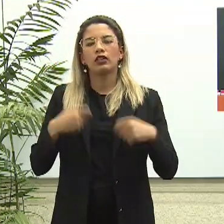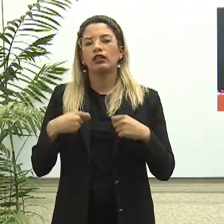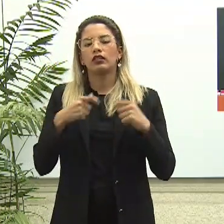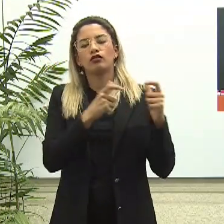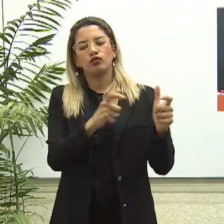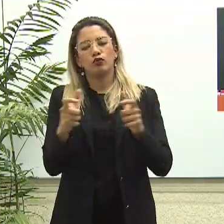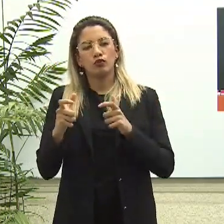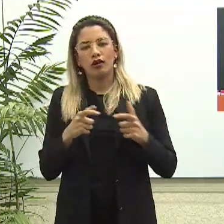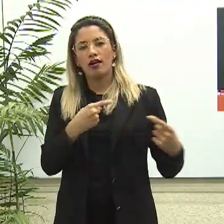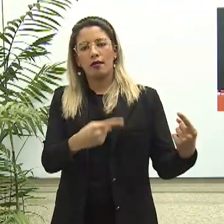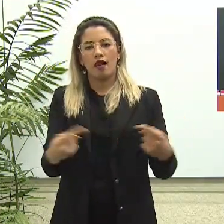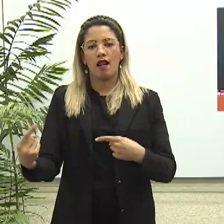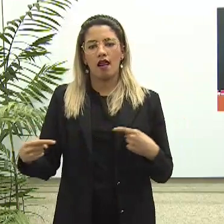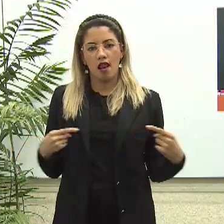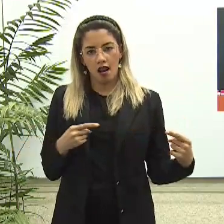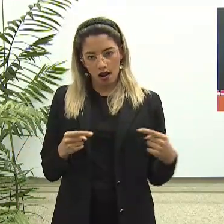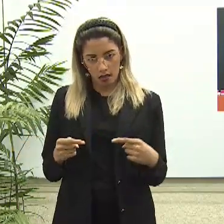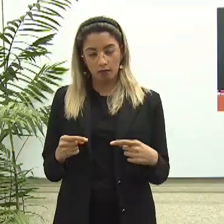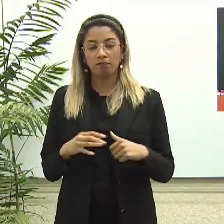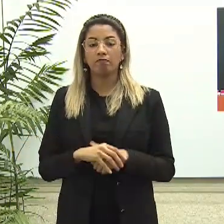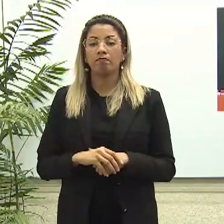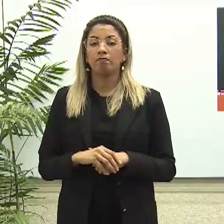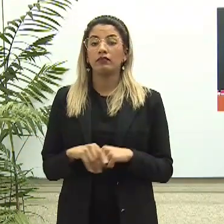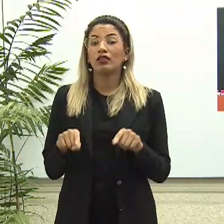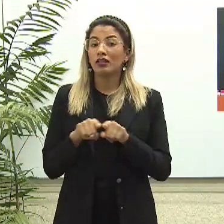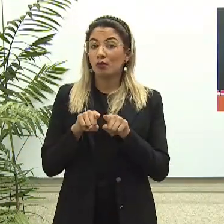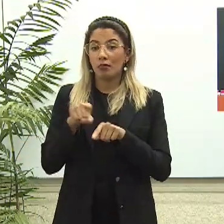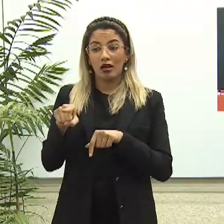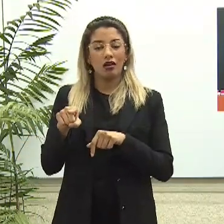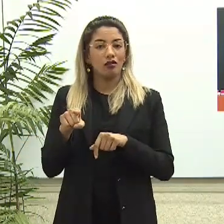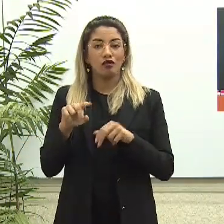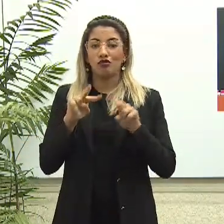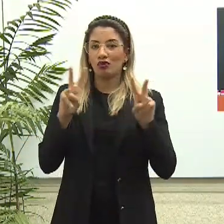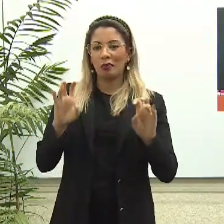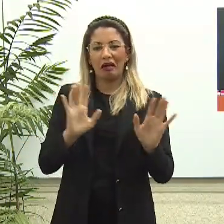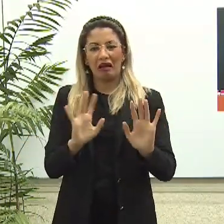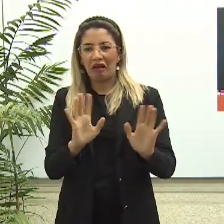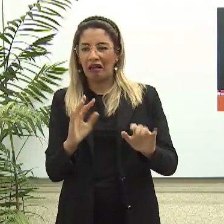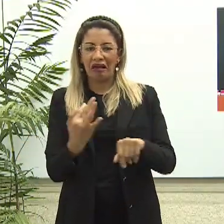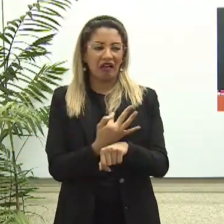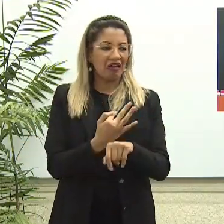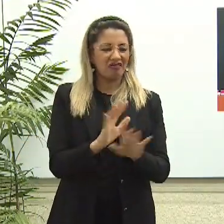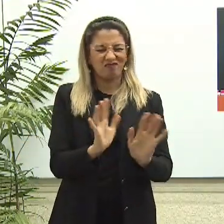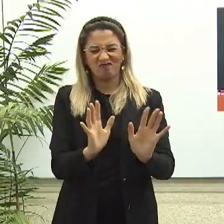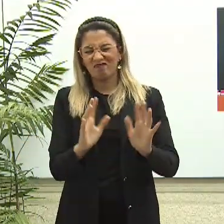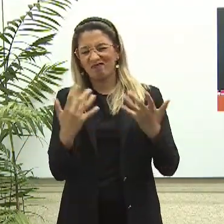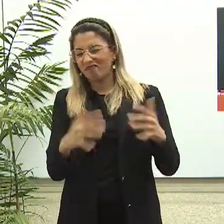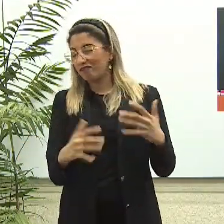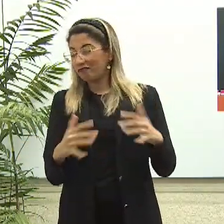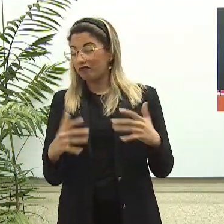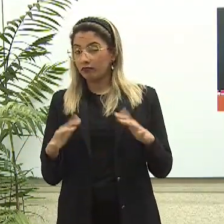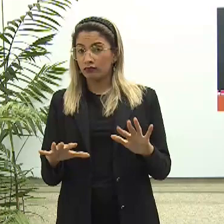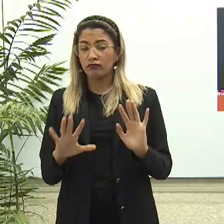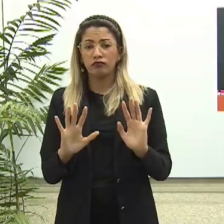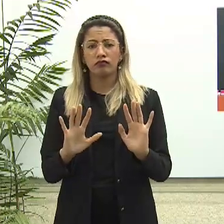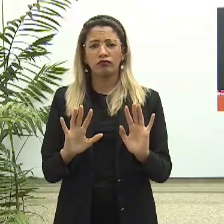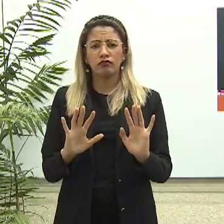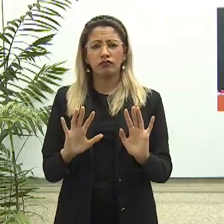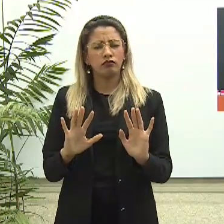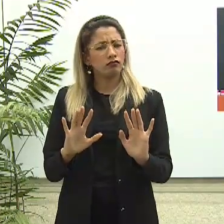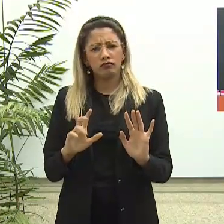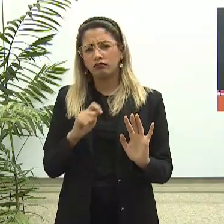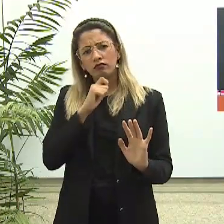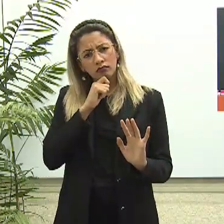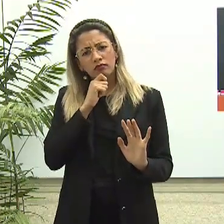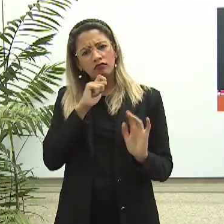lugares e a resistência a isso também porque isso não perdido você fal Por que não perdido porque